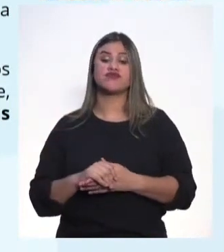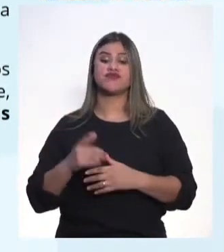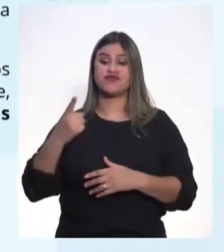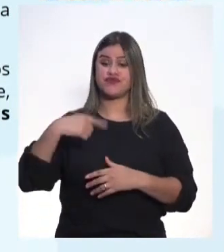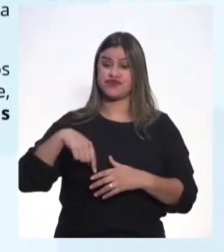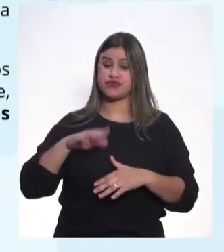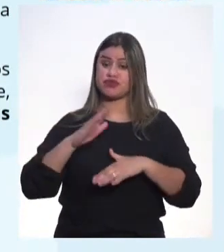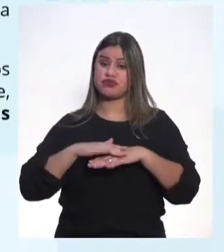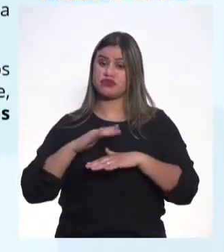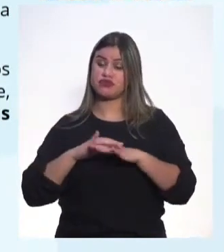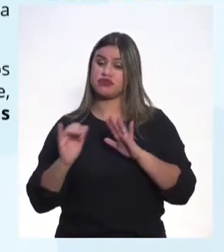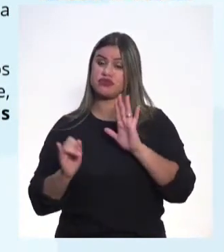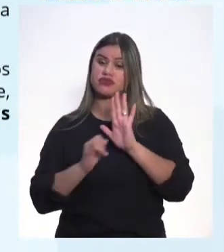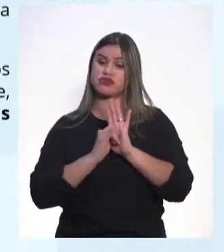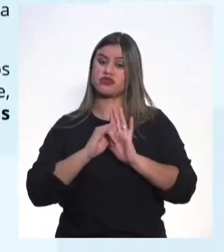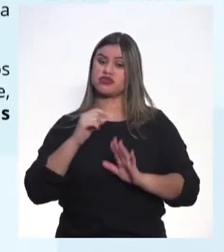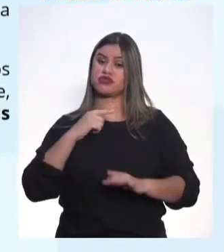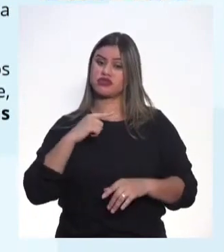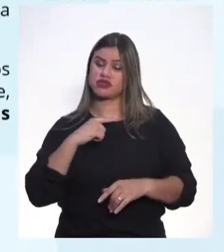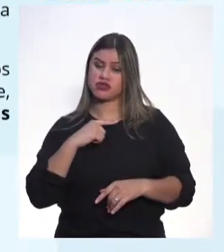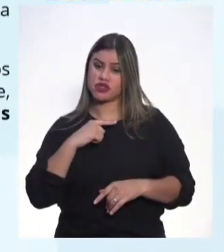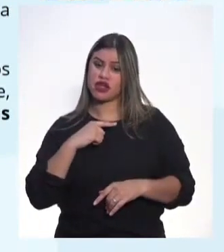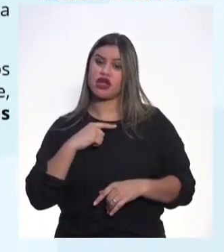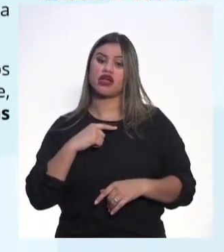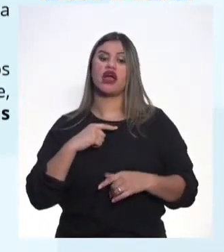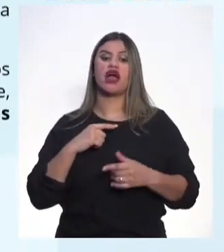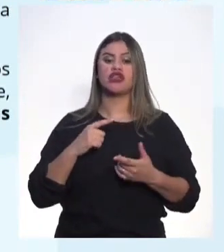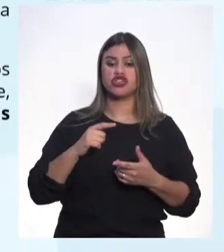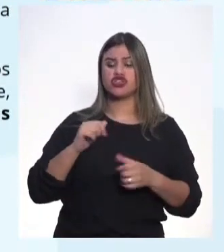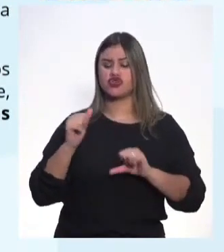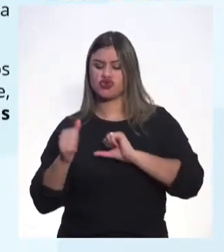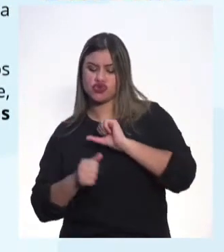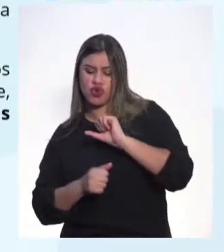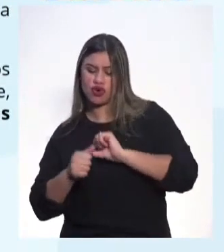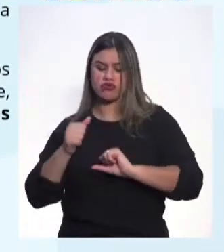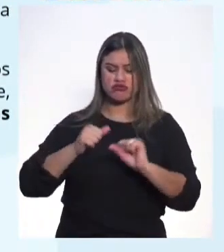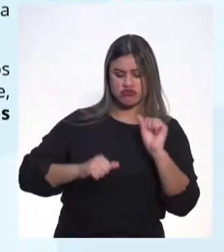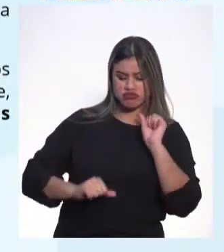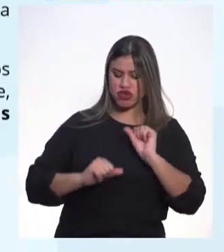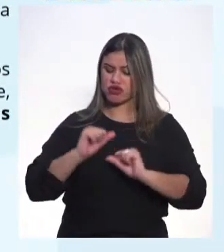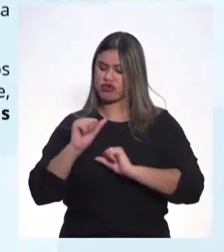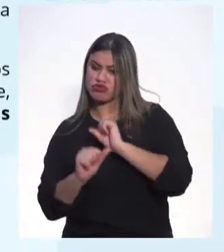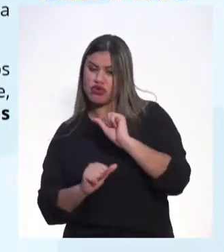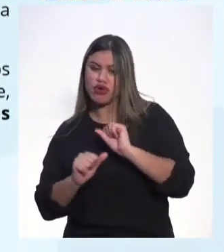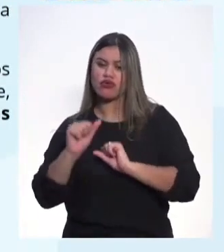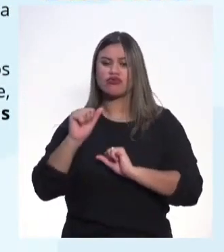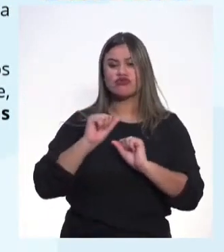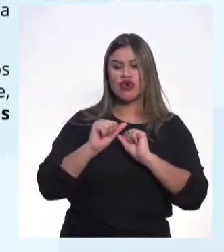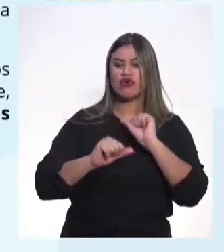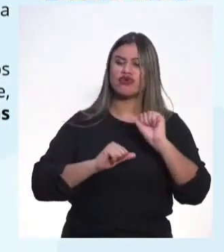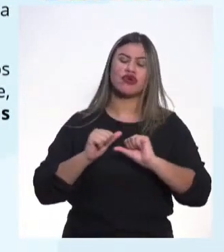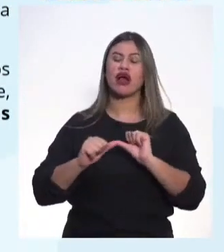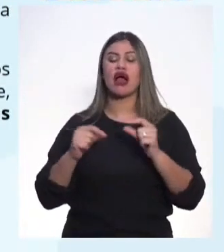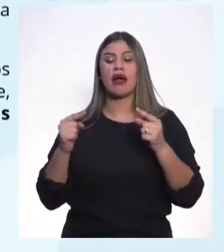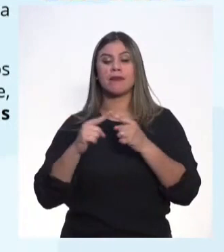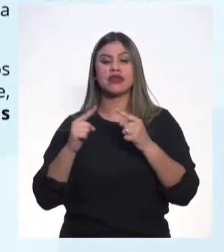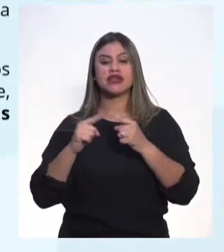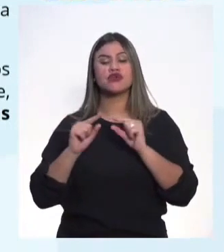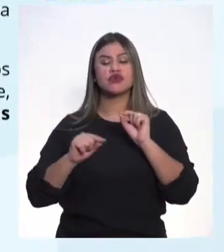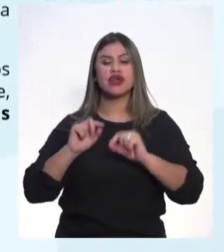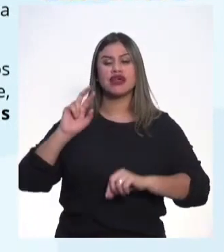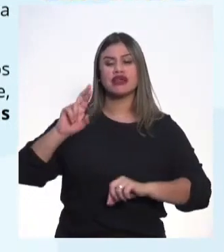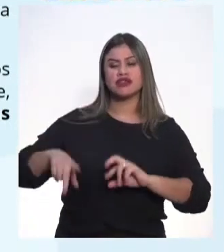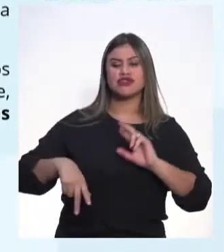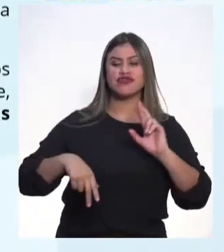nossa identidade, desconstruindo e reconstruindo a cada experiência. Então, nós nos tornamos diferentes à medida